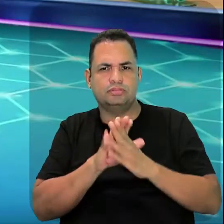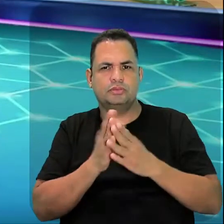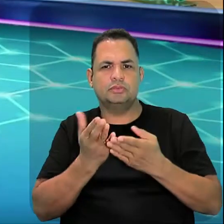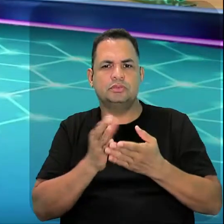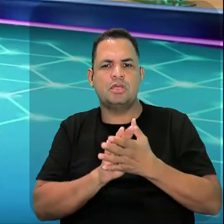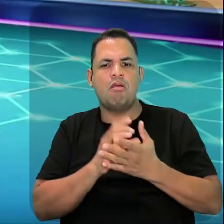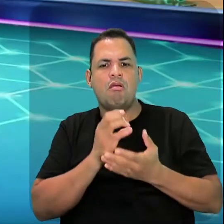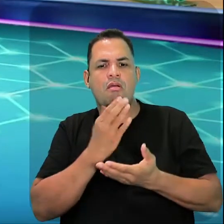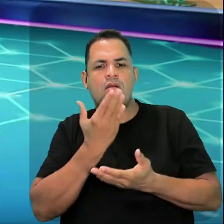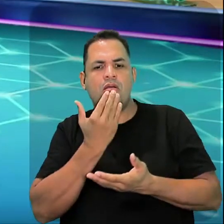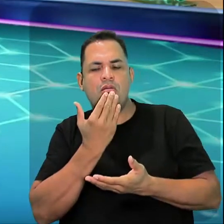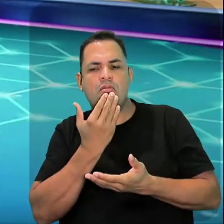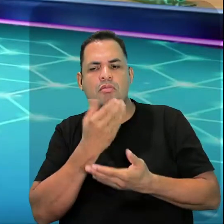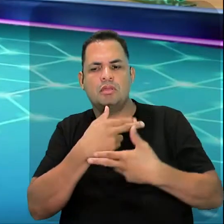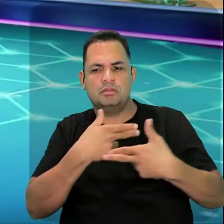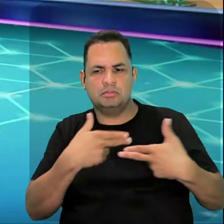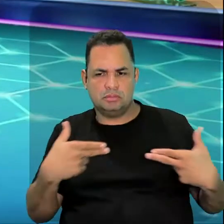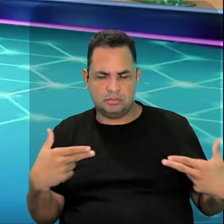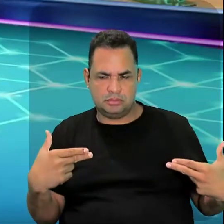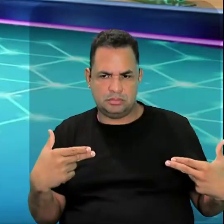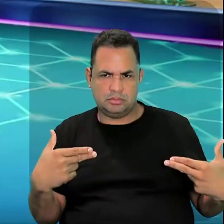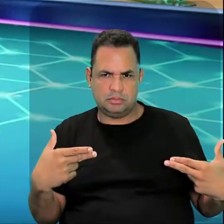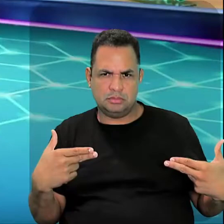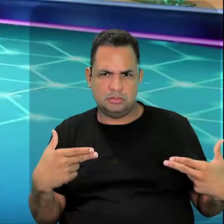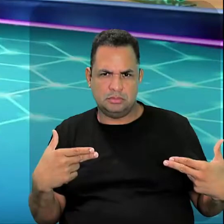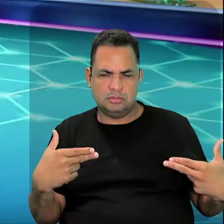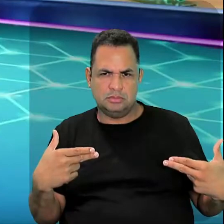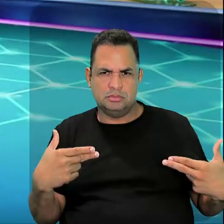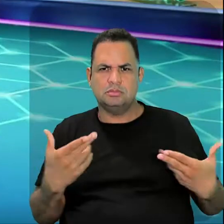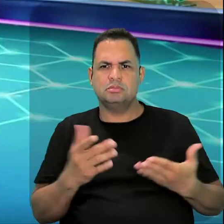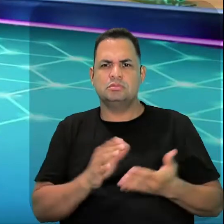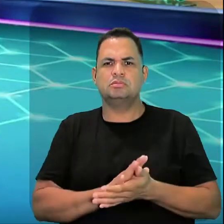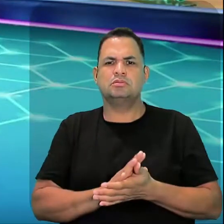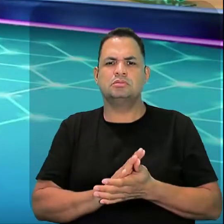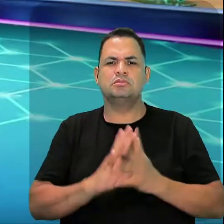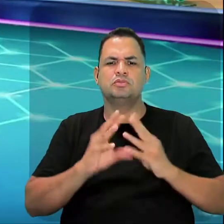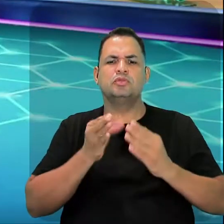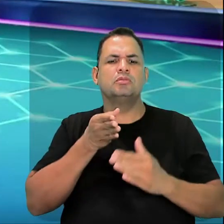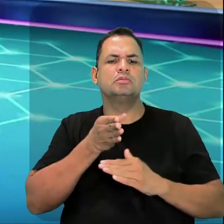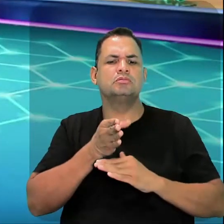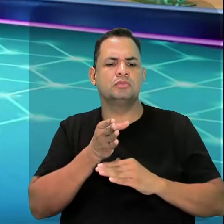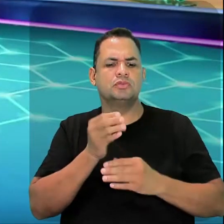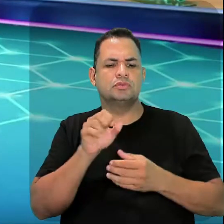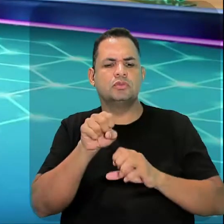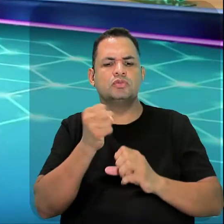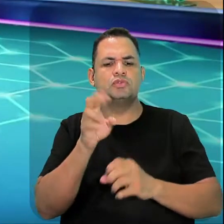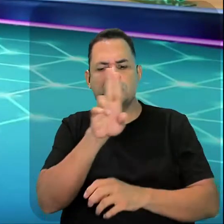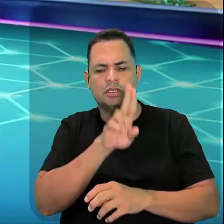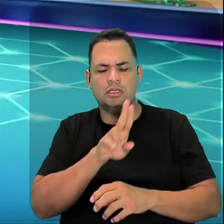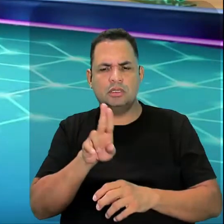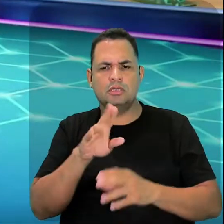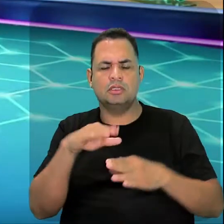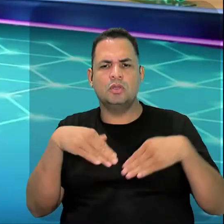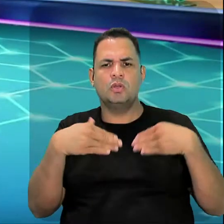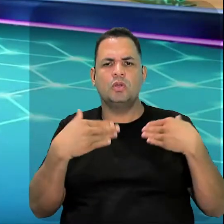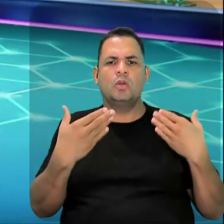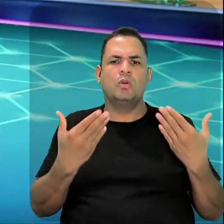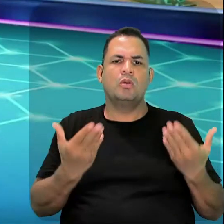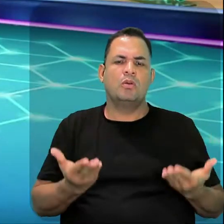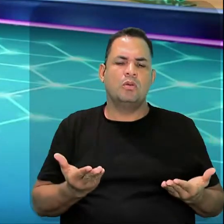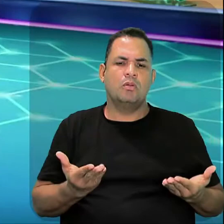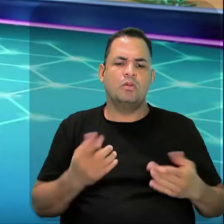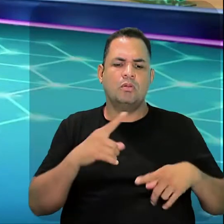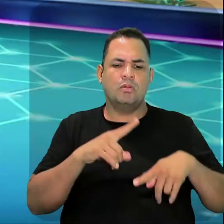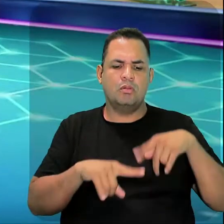os alimentos. Só que é todo material que eu posso colocar ali dentro? Não. Ainda mais quando se trata